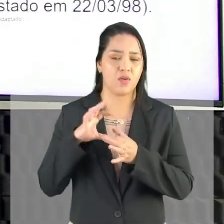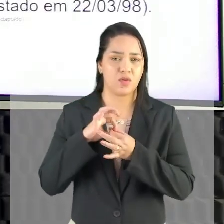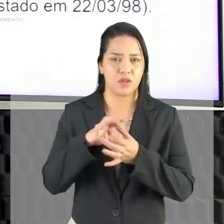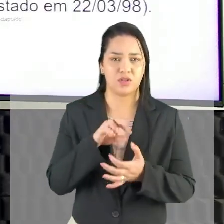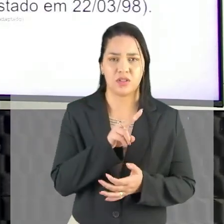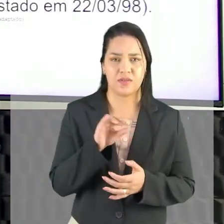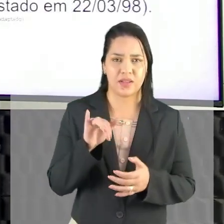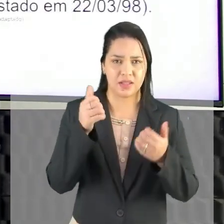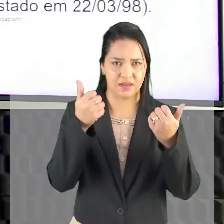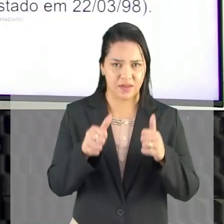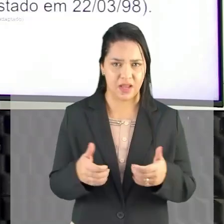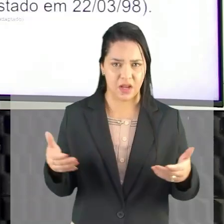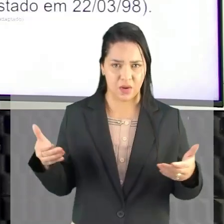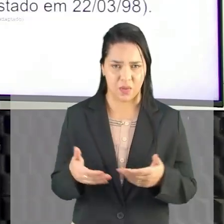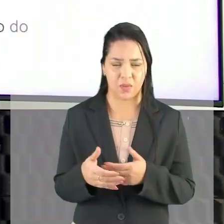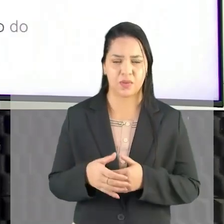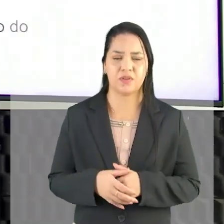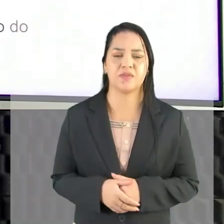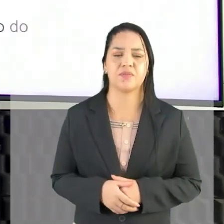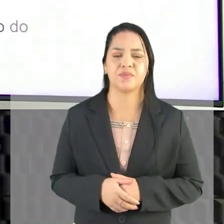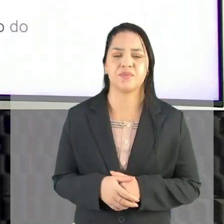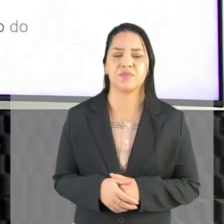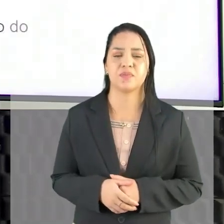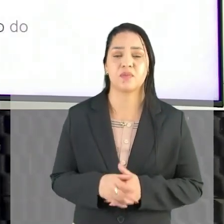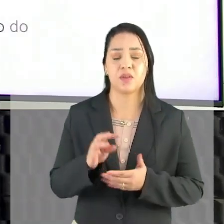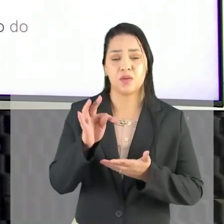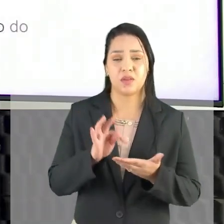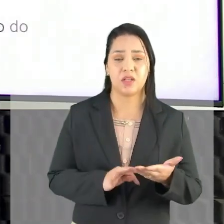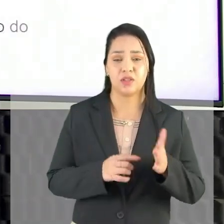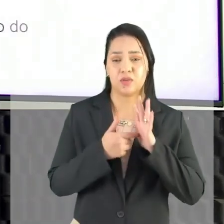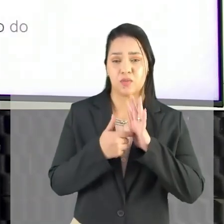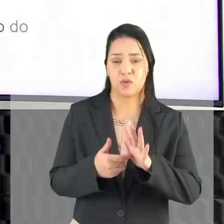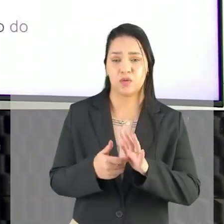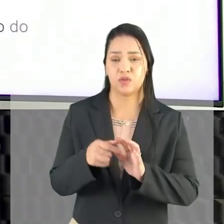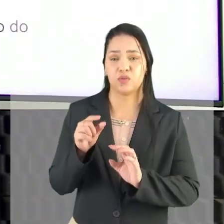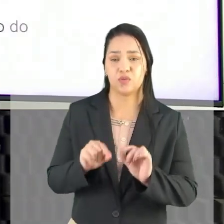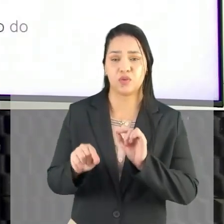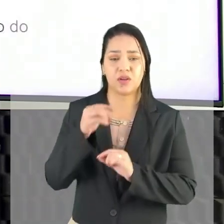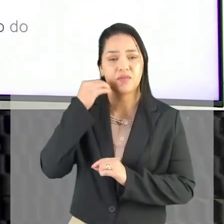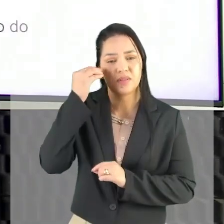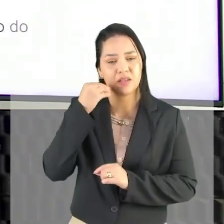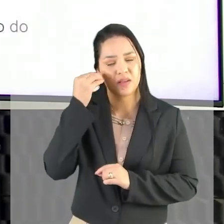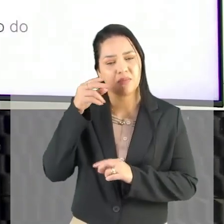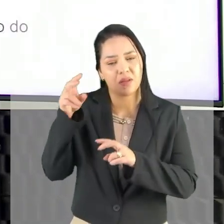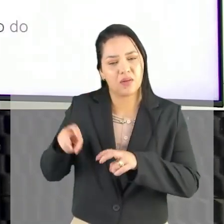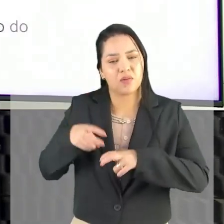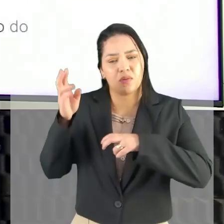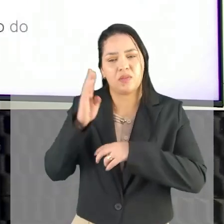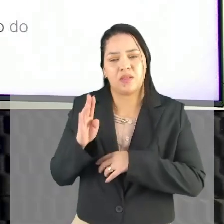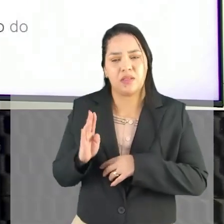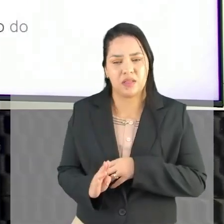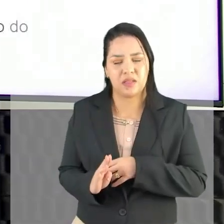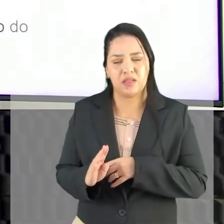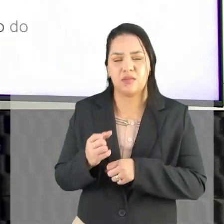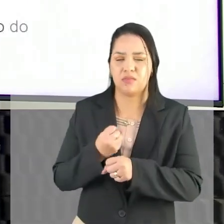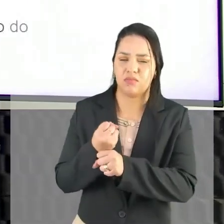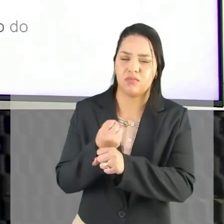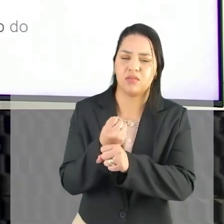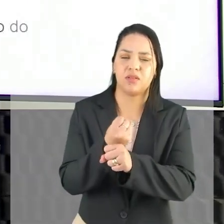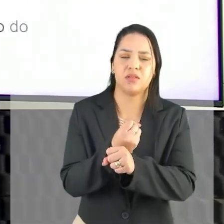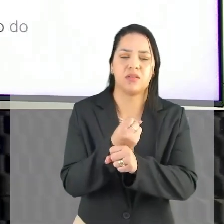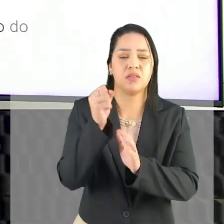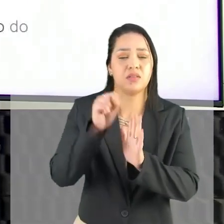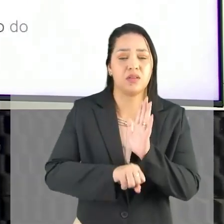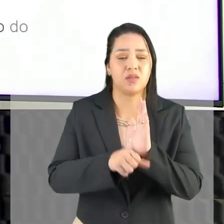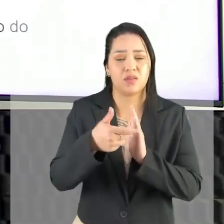que será avaliado na questão. Olha só, o texto retrata um fenômeno vivenciado pela agricultura brasileira nas últimas